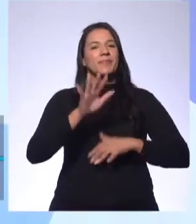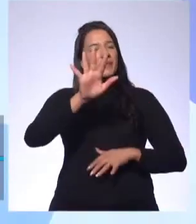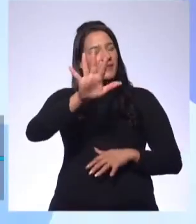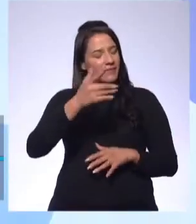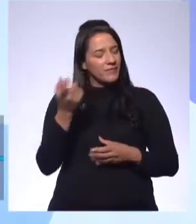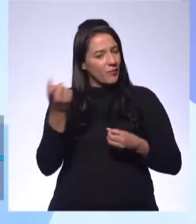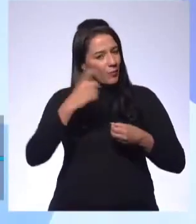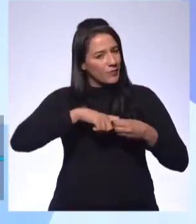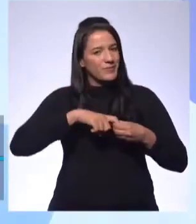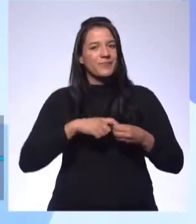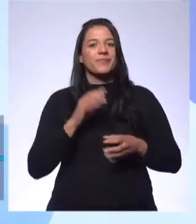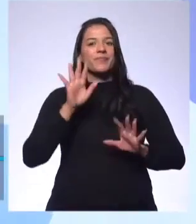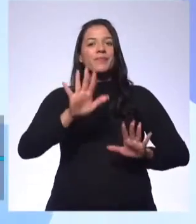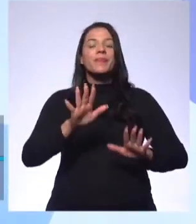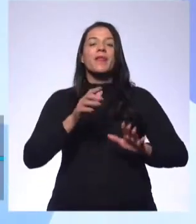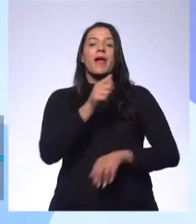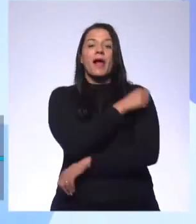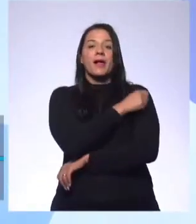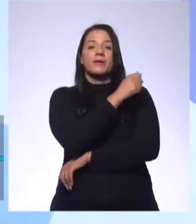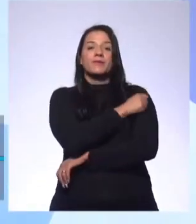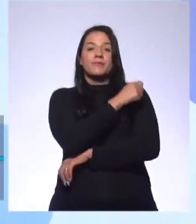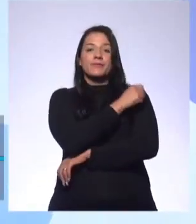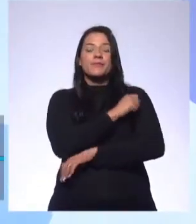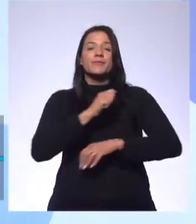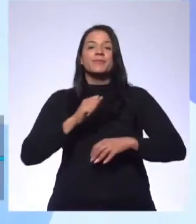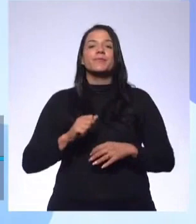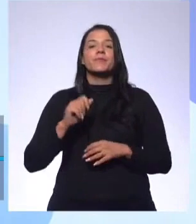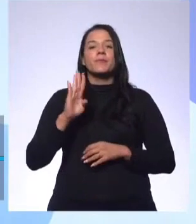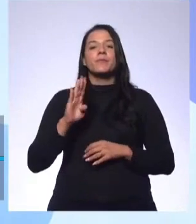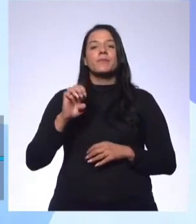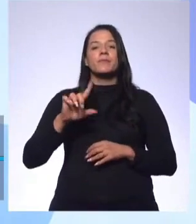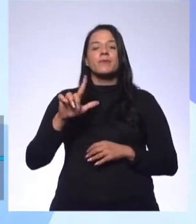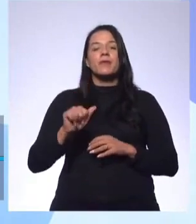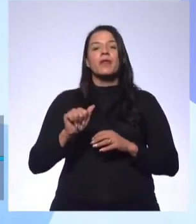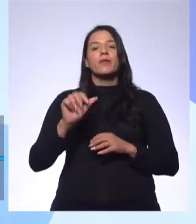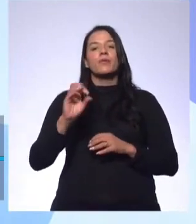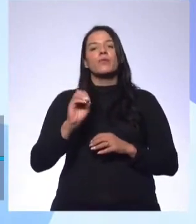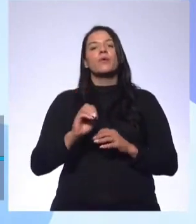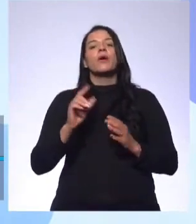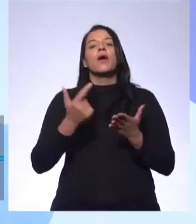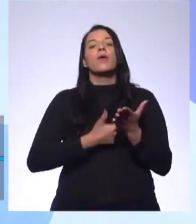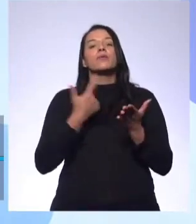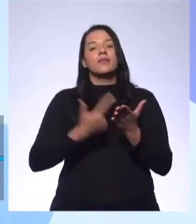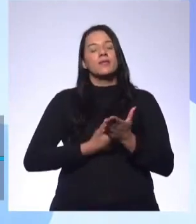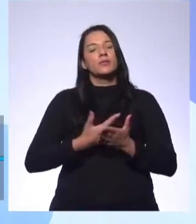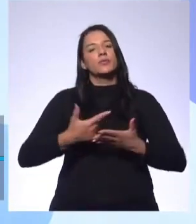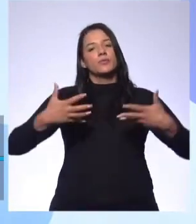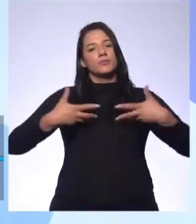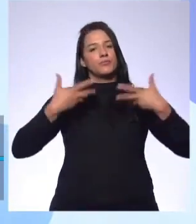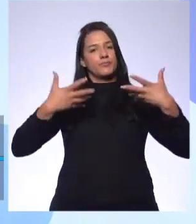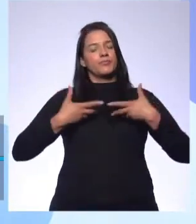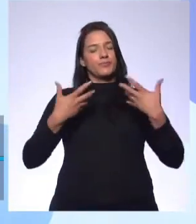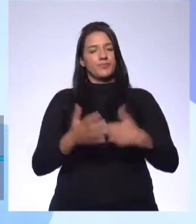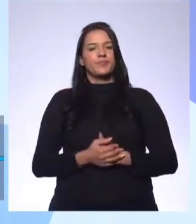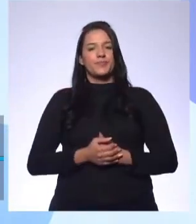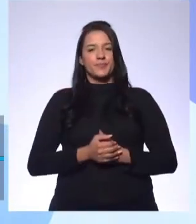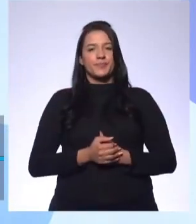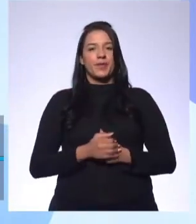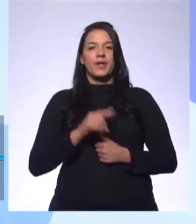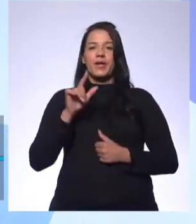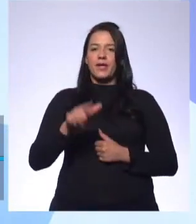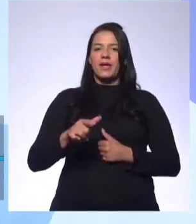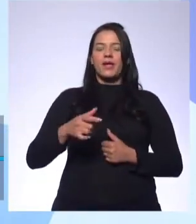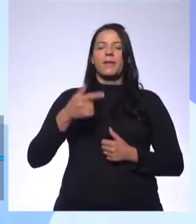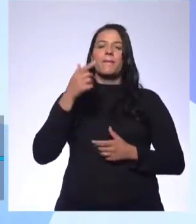Alunos da EE Nelly Carbonieri dizem, é um texto divertido. A professora Conceição diz, um conto